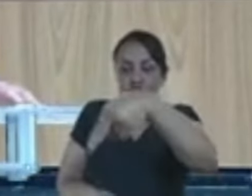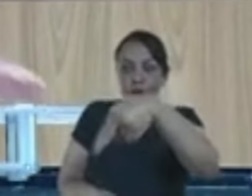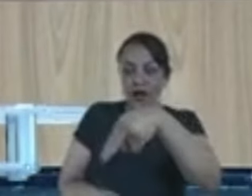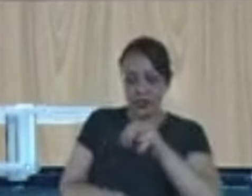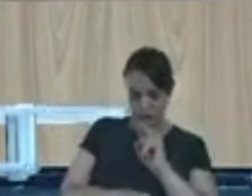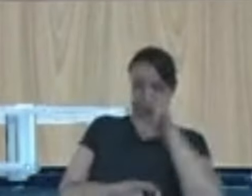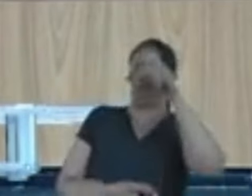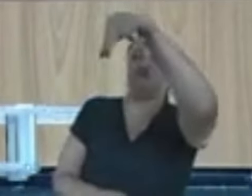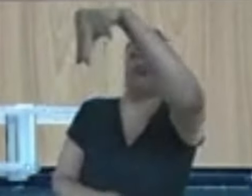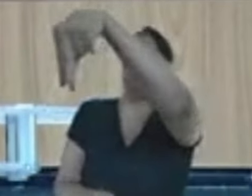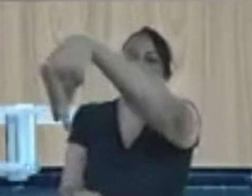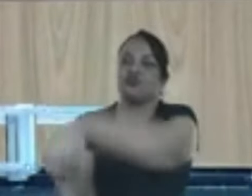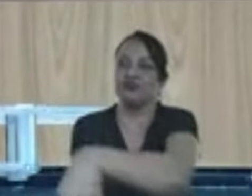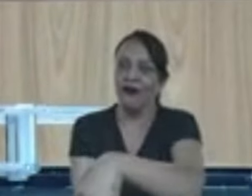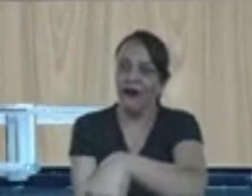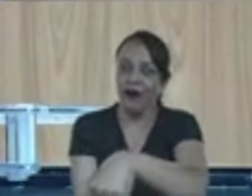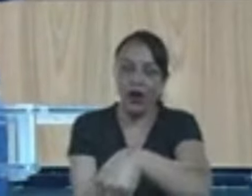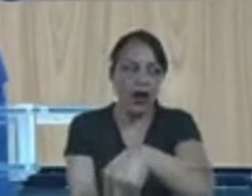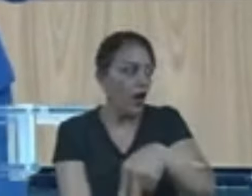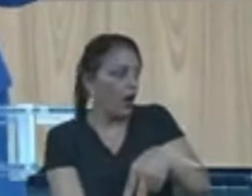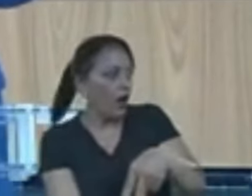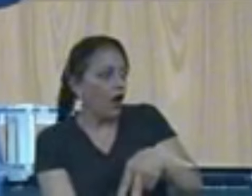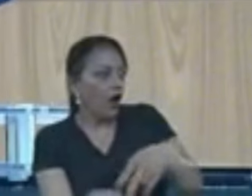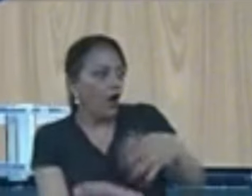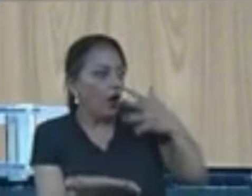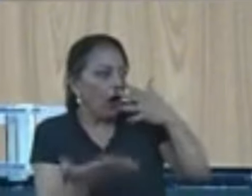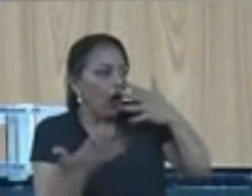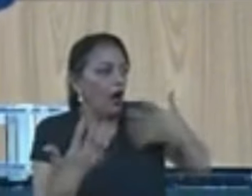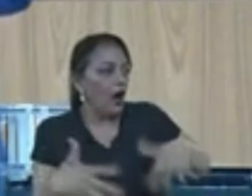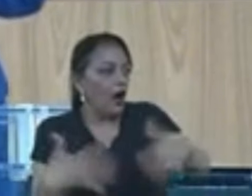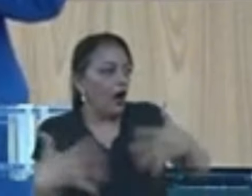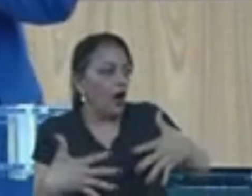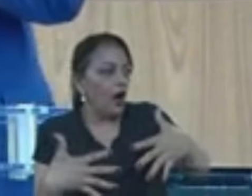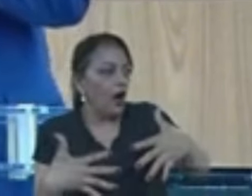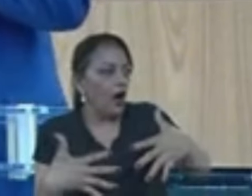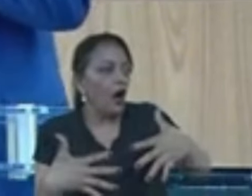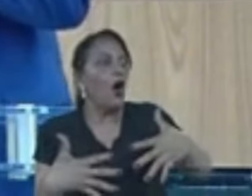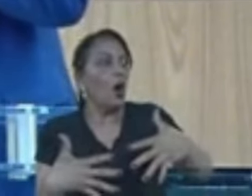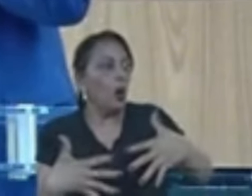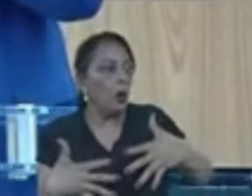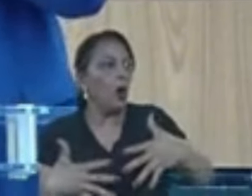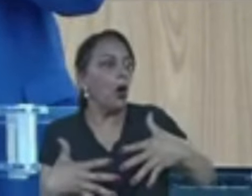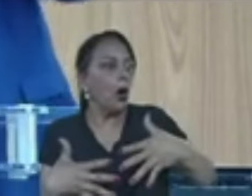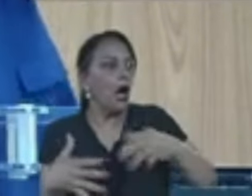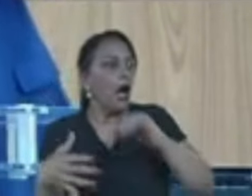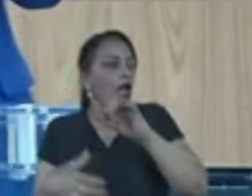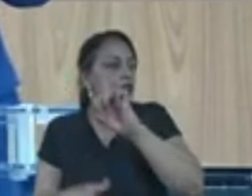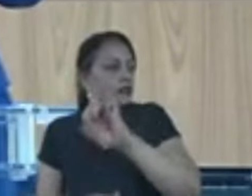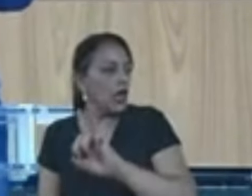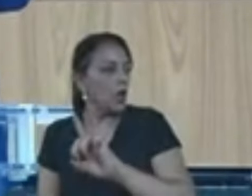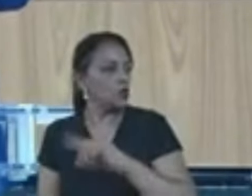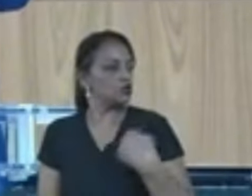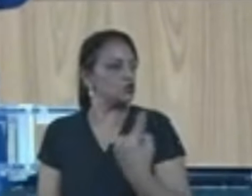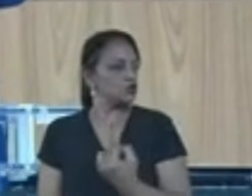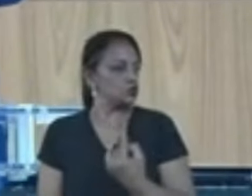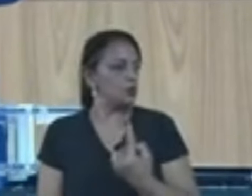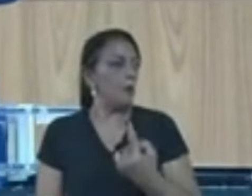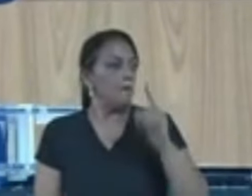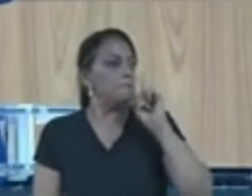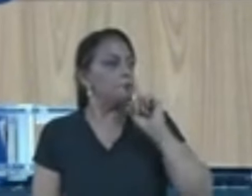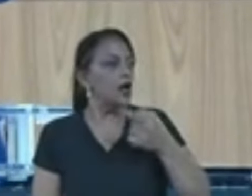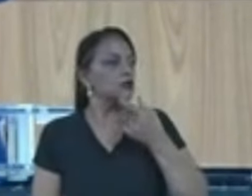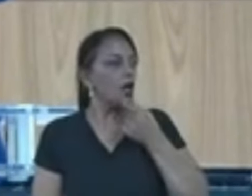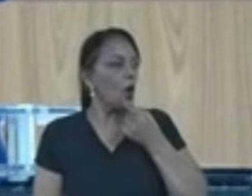Vocês estão entendendo? E diz a Bíblia que ele saiu ali, talvez se limpando todo. Alguns